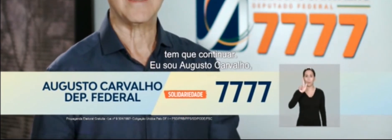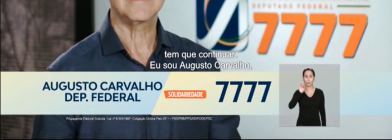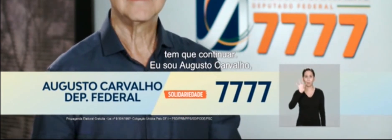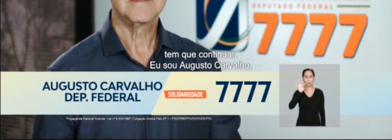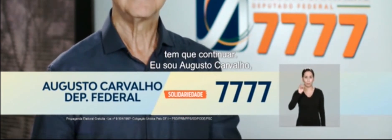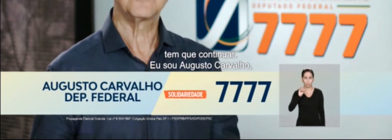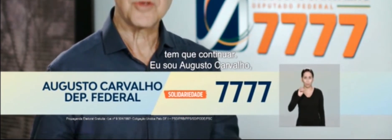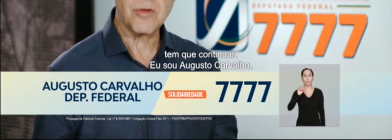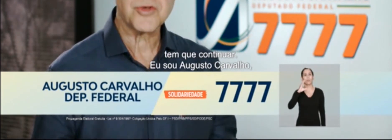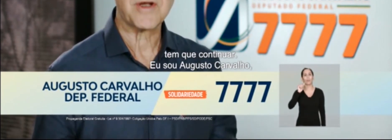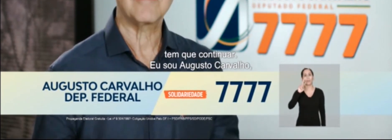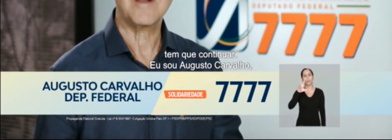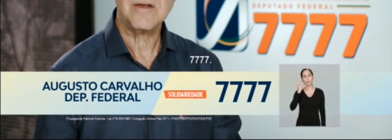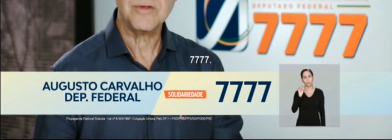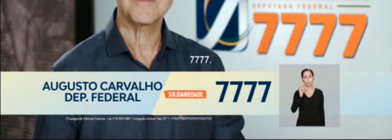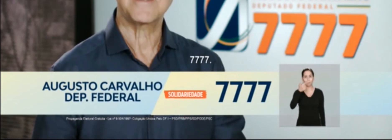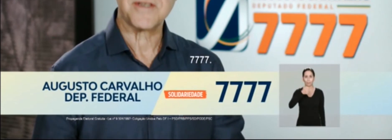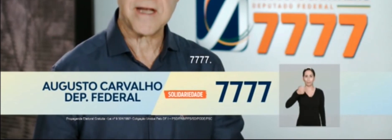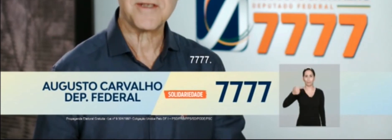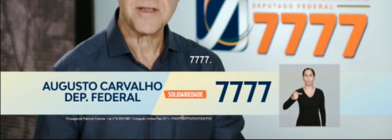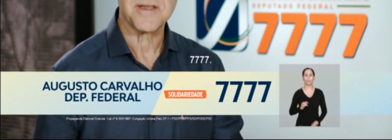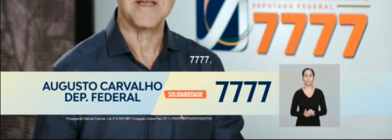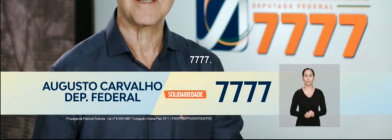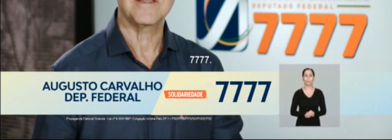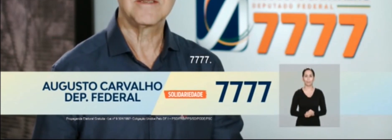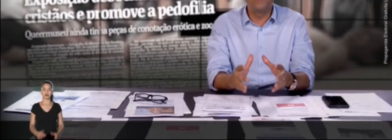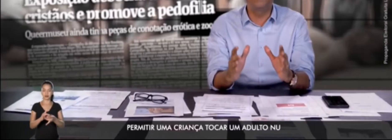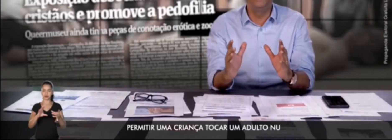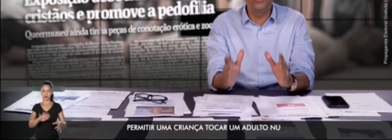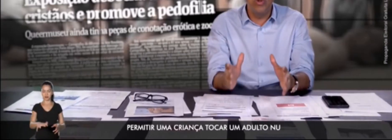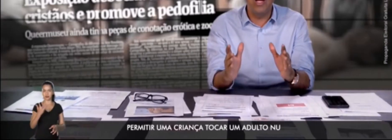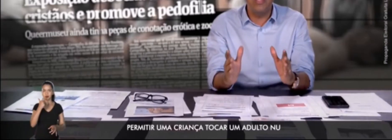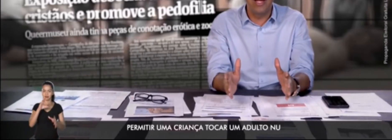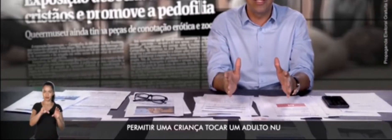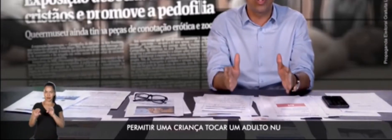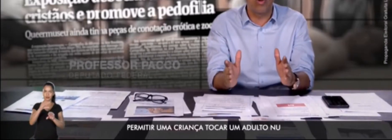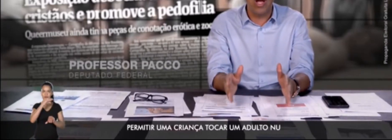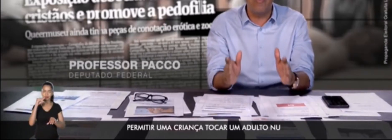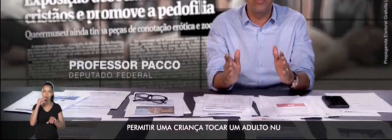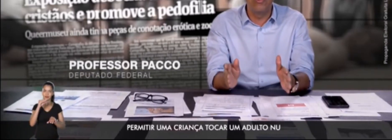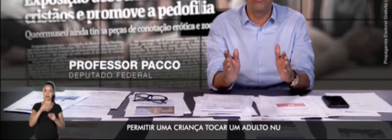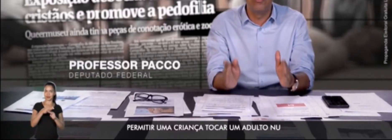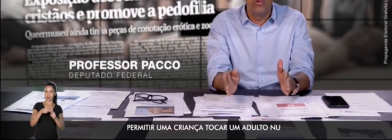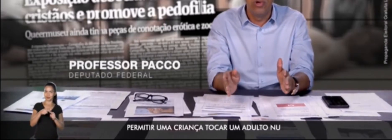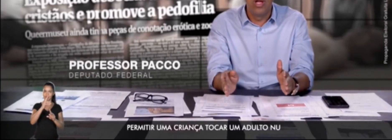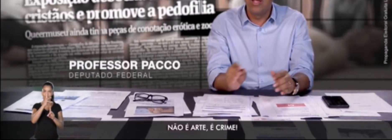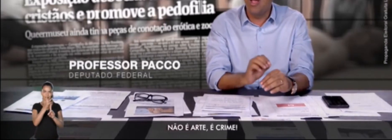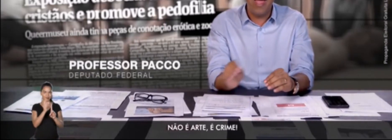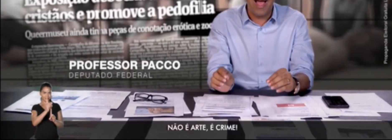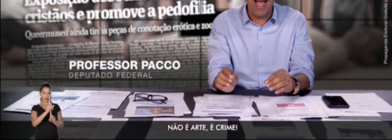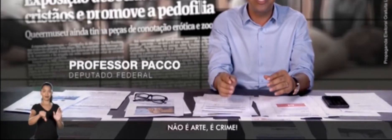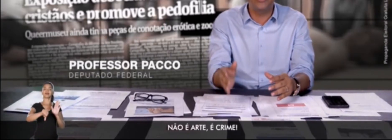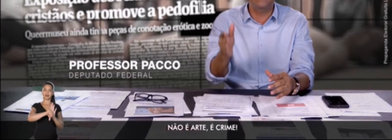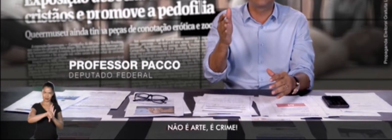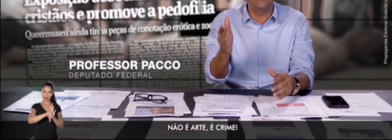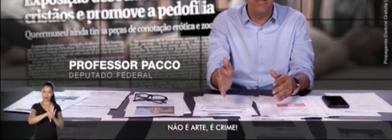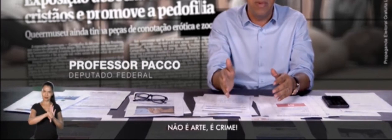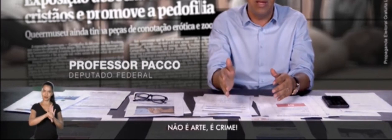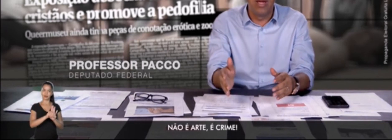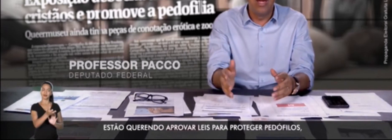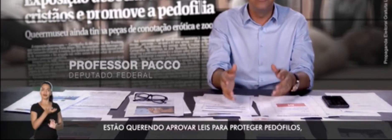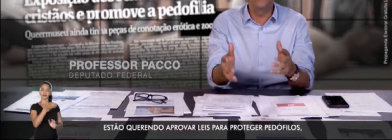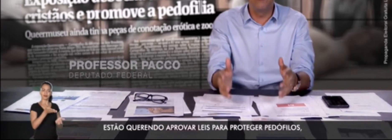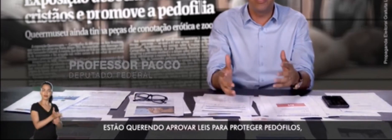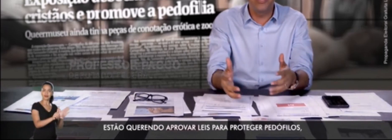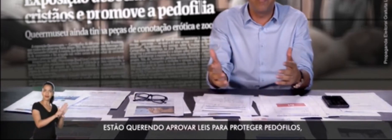tem que continuar. Eu sou Augusto Carvalho, 7777. Permitir uma criança tocar um adulto nu não é arte, é